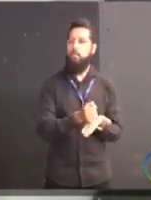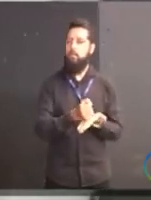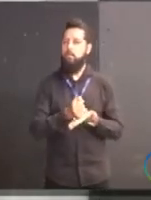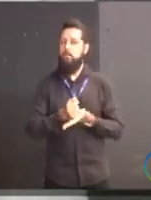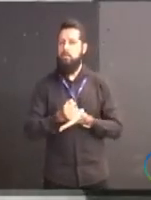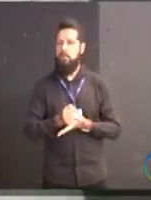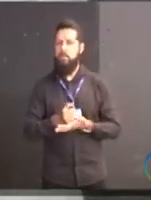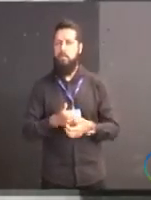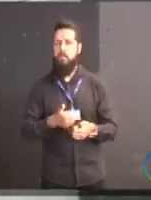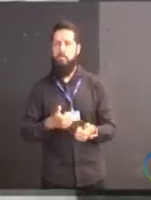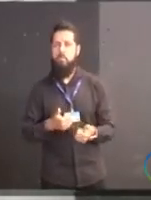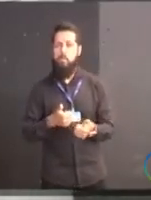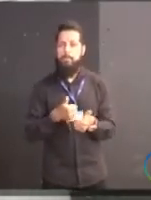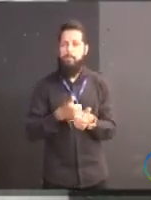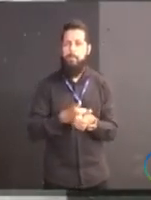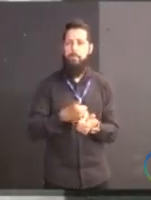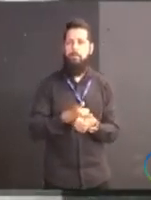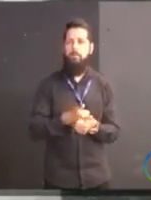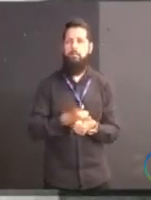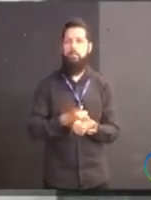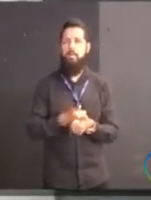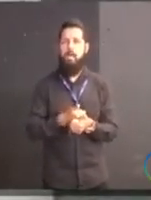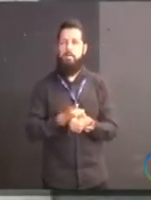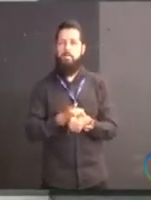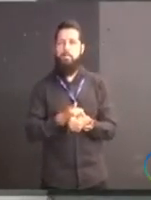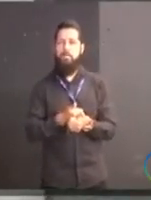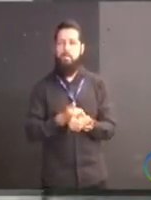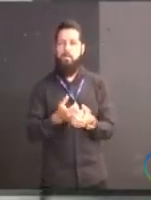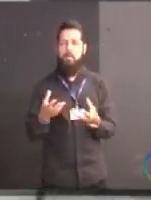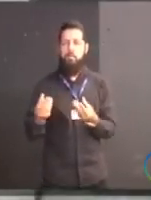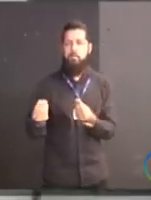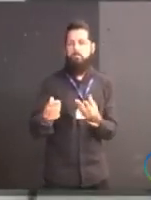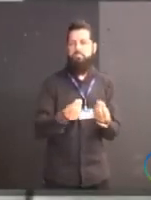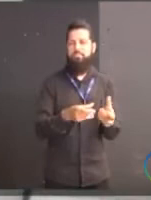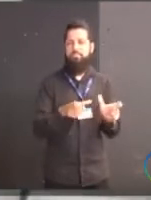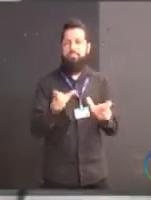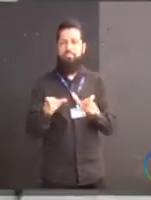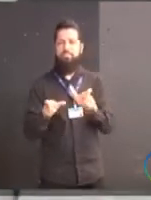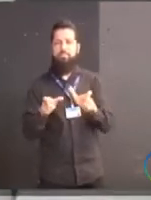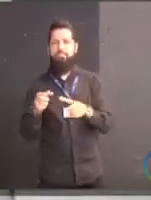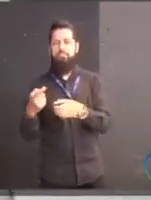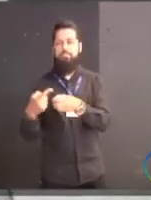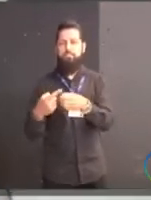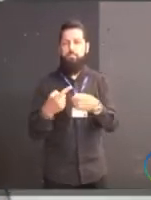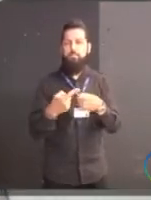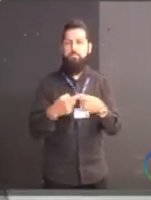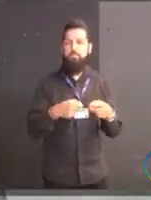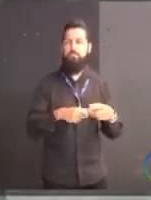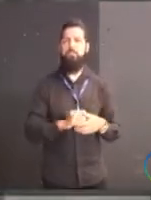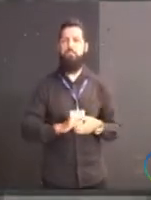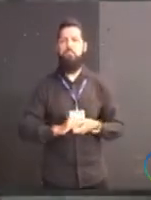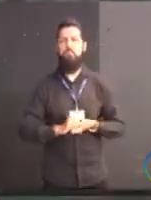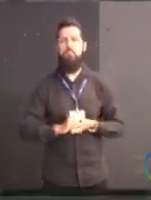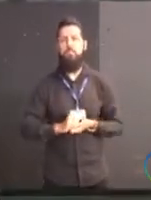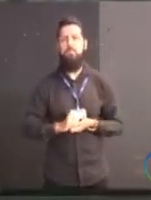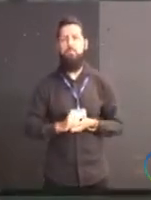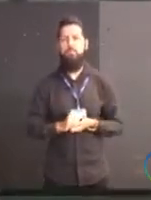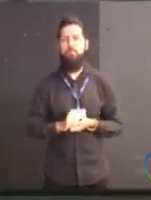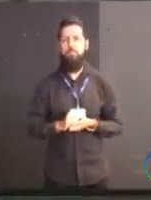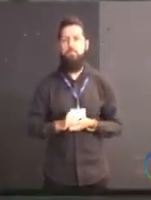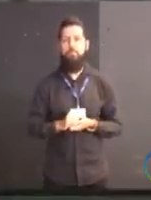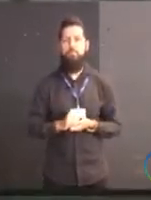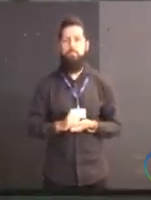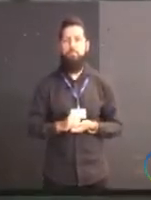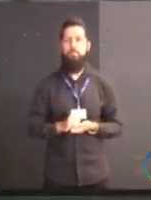possibilidades pessoais são cada vez mais reduzidas. Mas é de desejar que outros irmãos possam